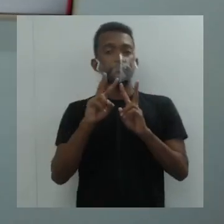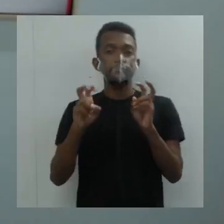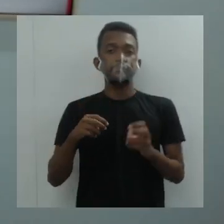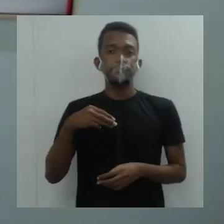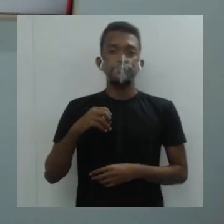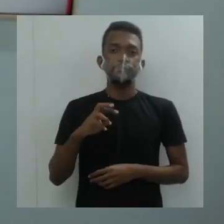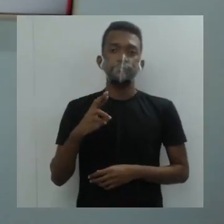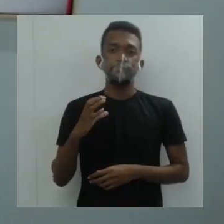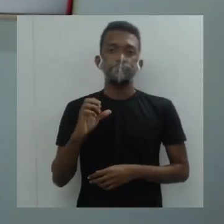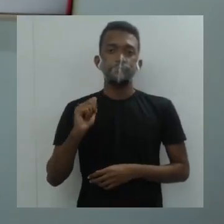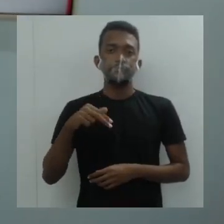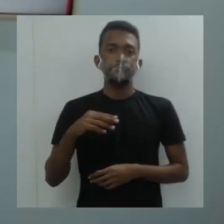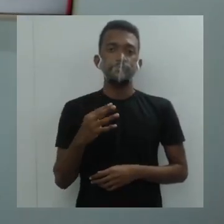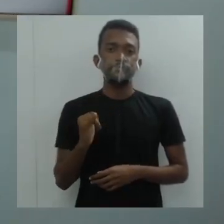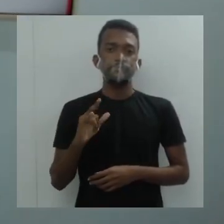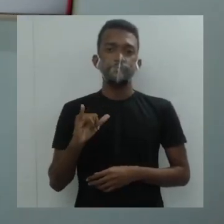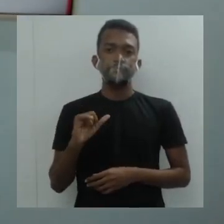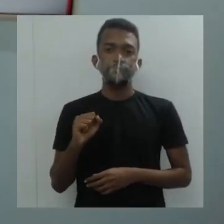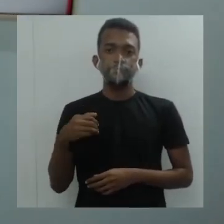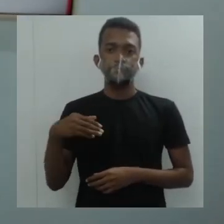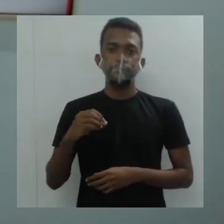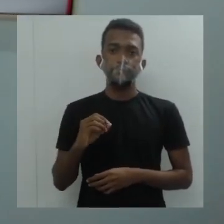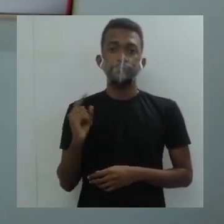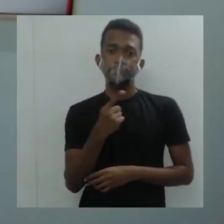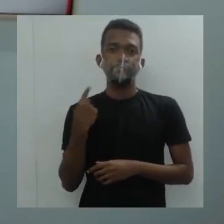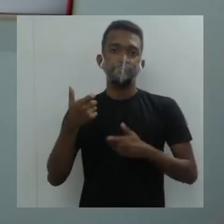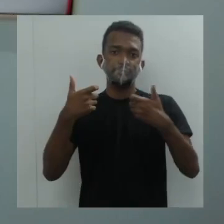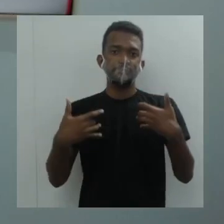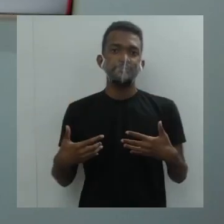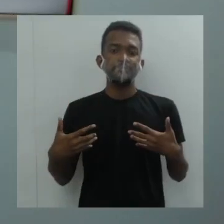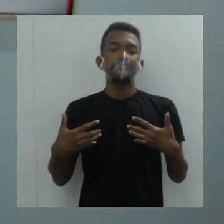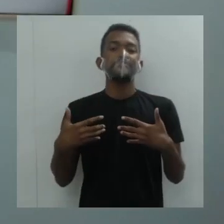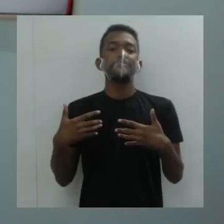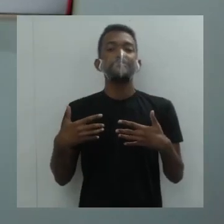mercantilismo, vamos pensar no período do mercantilismo, quando a gente começa ali